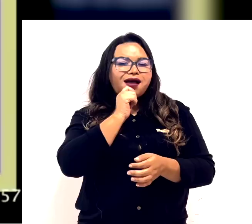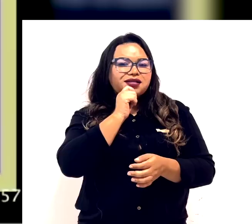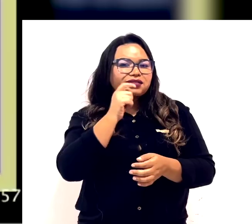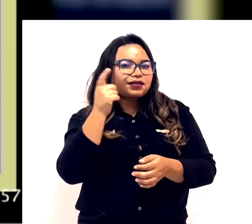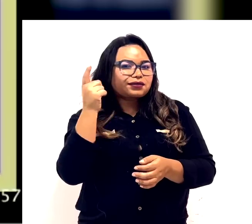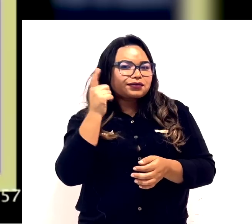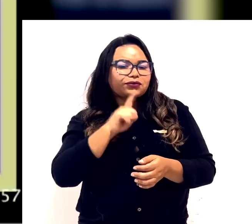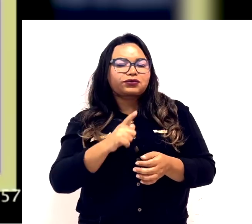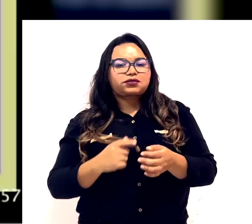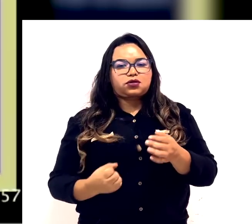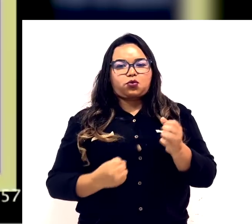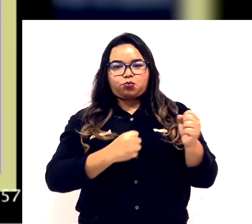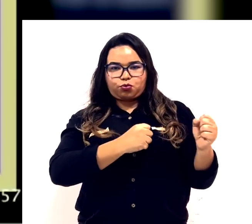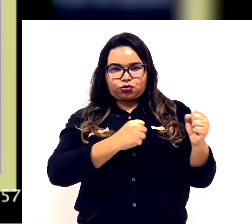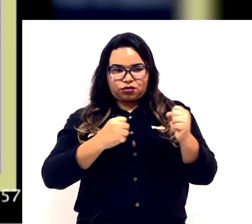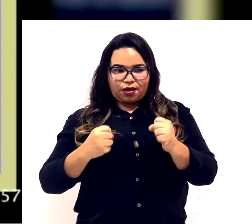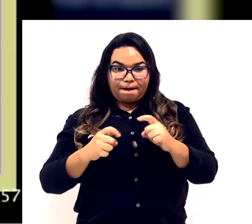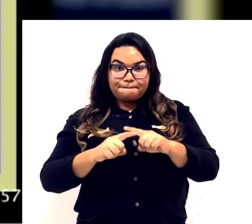da iniquidade opera.